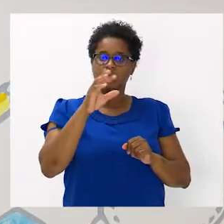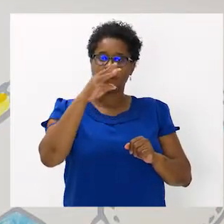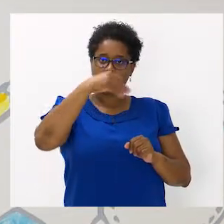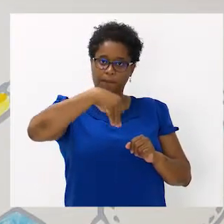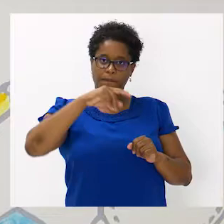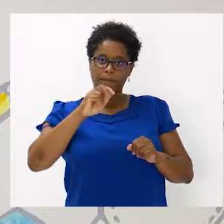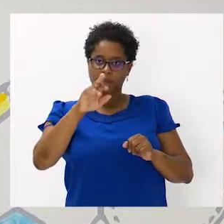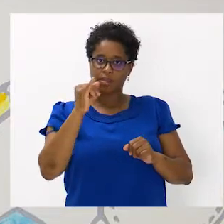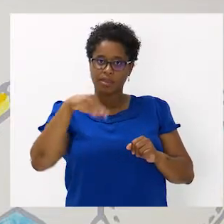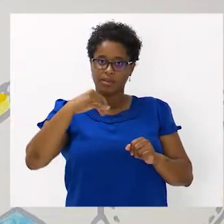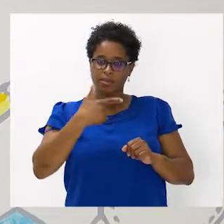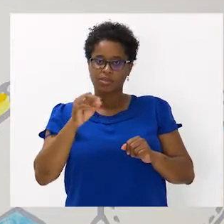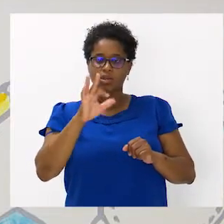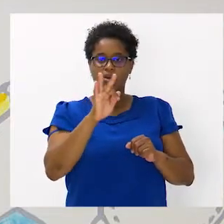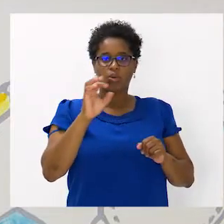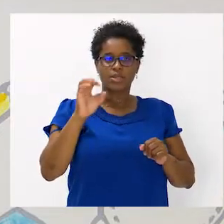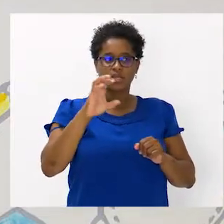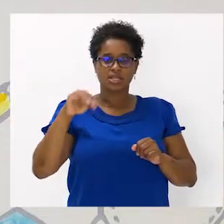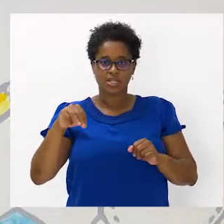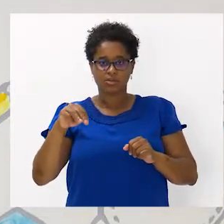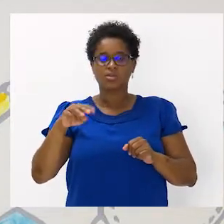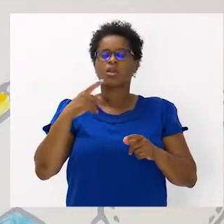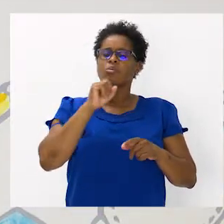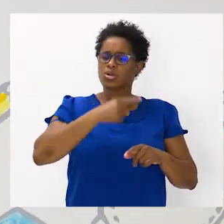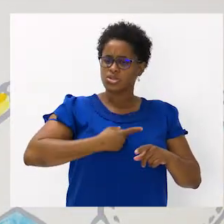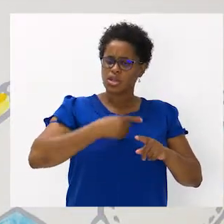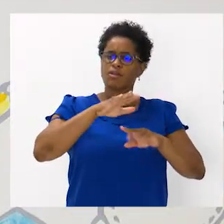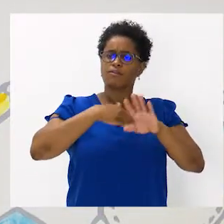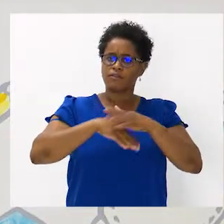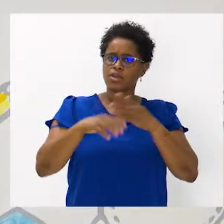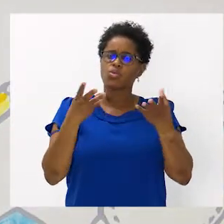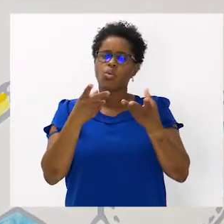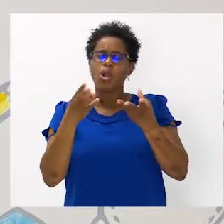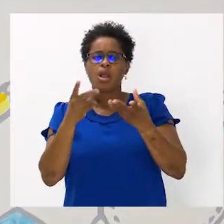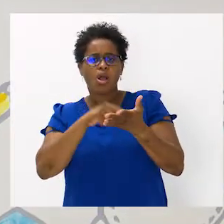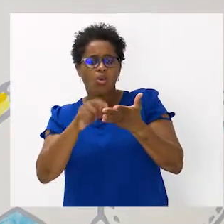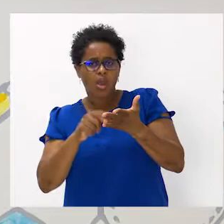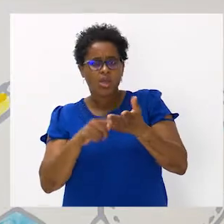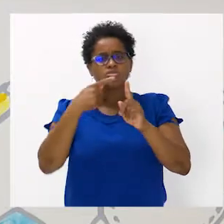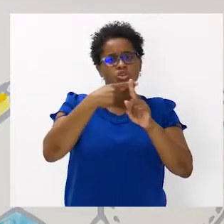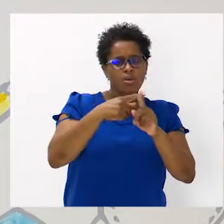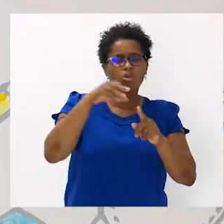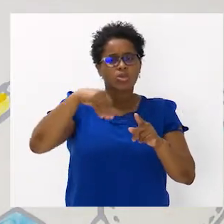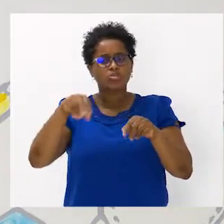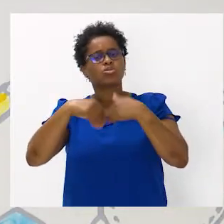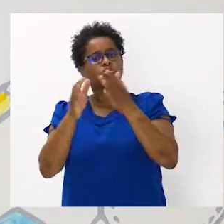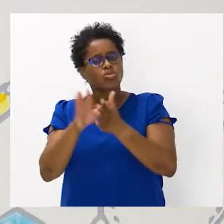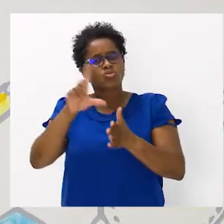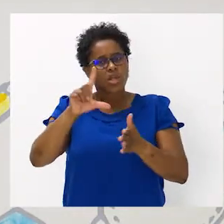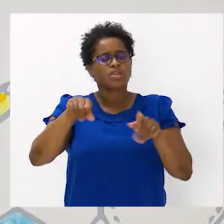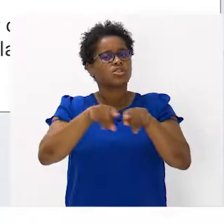40 centímetros. O perímetro do quadrado pode ser calculado somando o perímetro de todos os seus lados, assim como